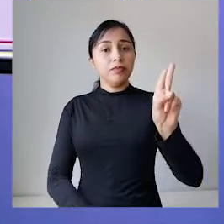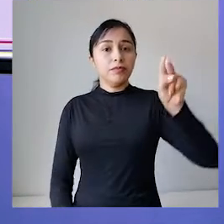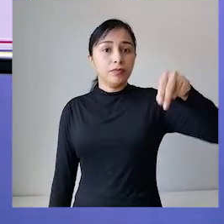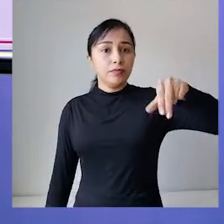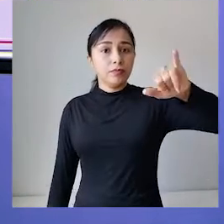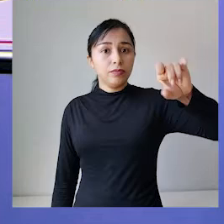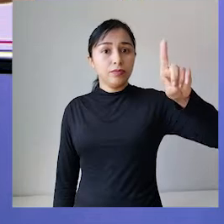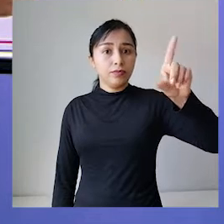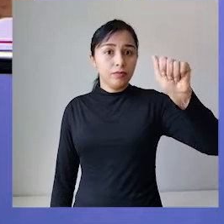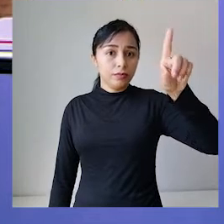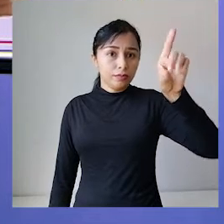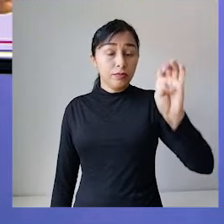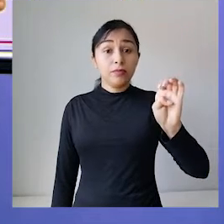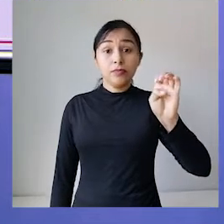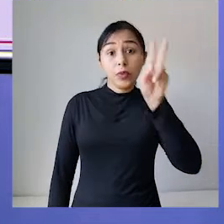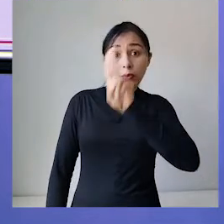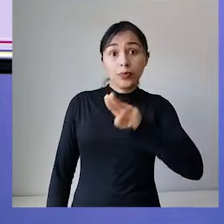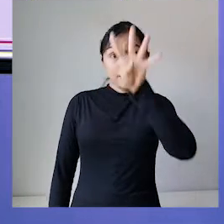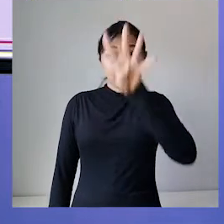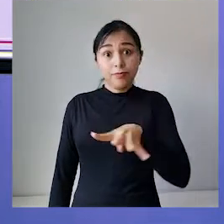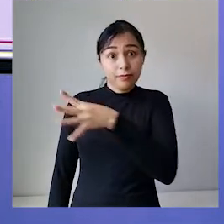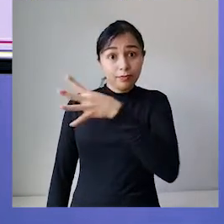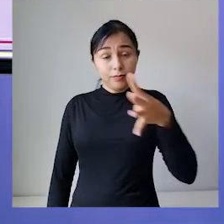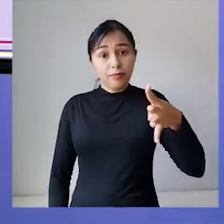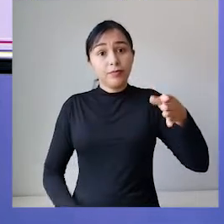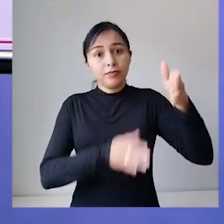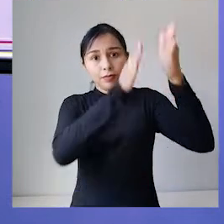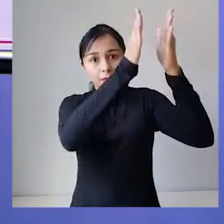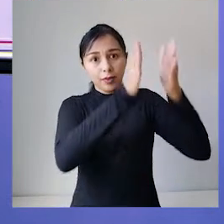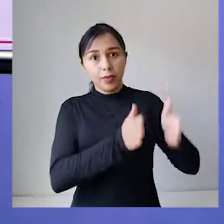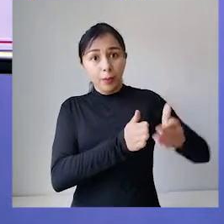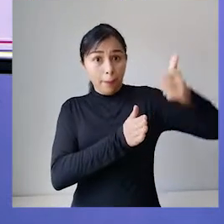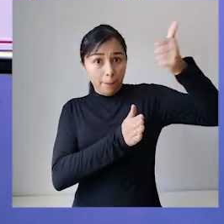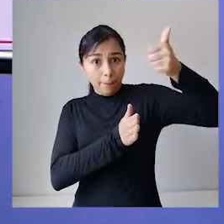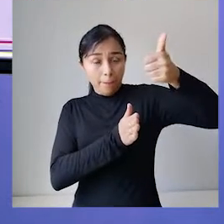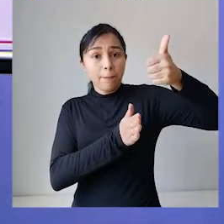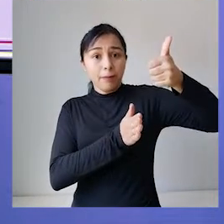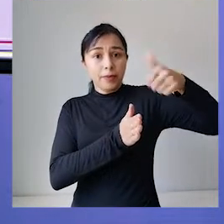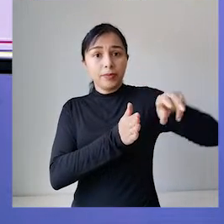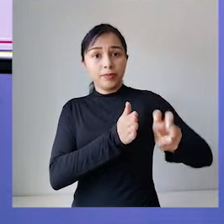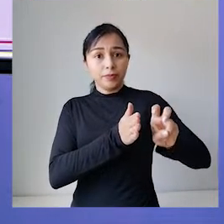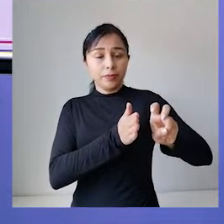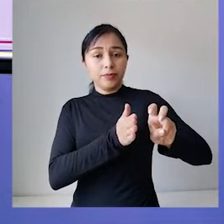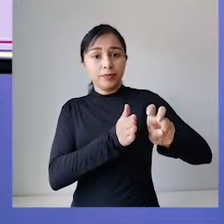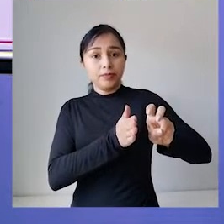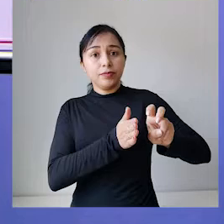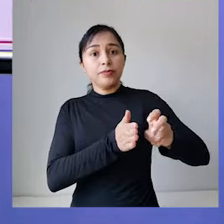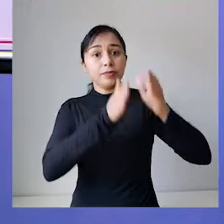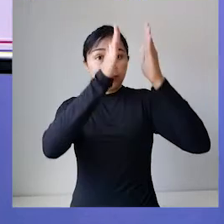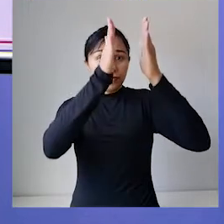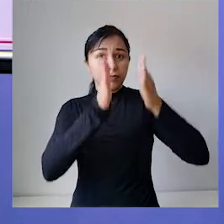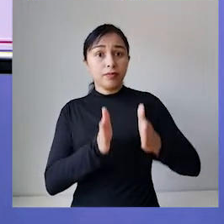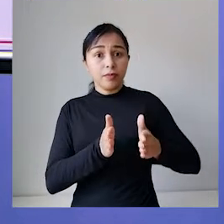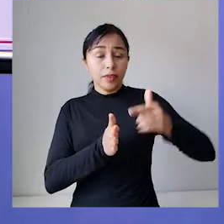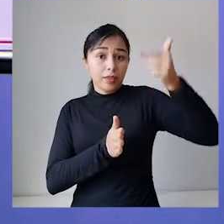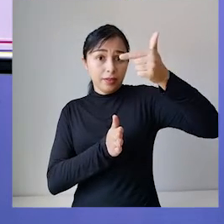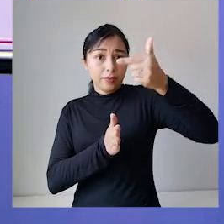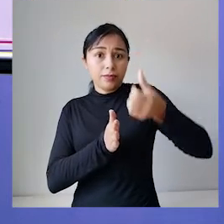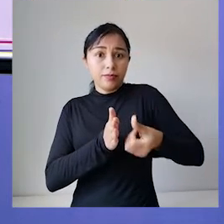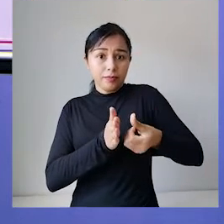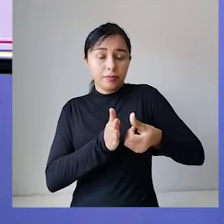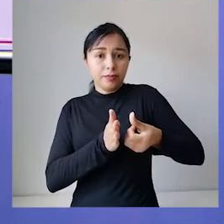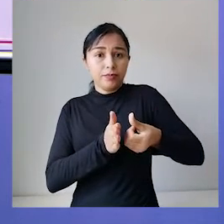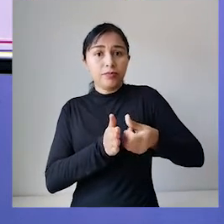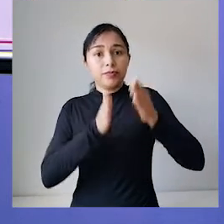distribuição. O 5 na primeira ordem das unidades, o 6 na segunda ordem das dezenas,